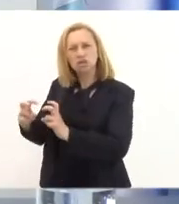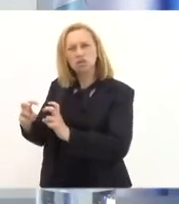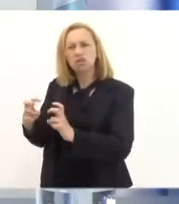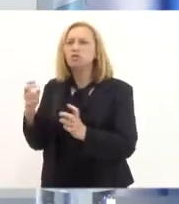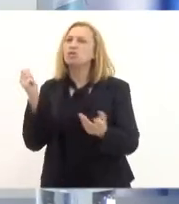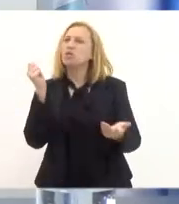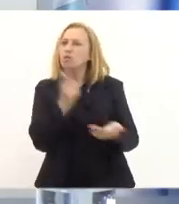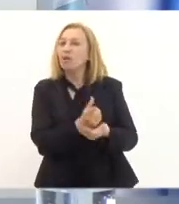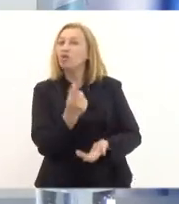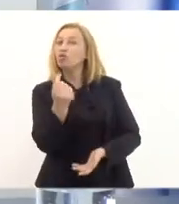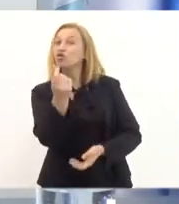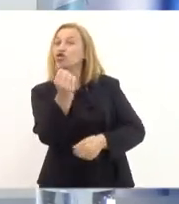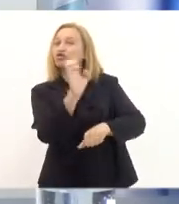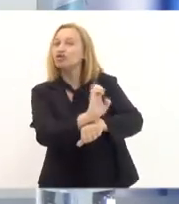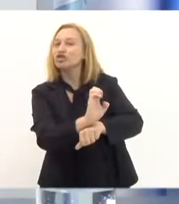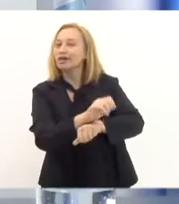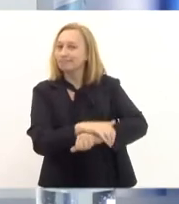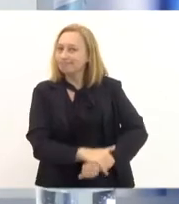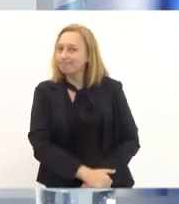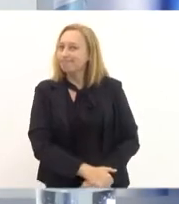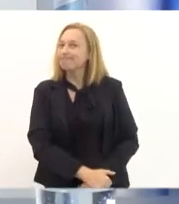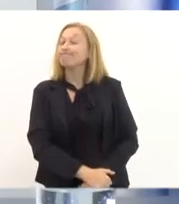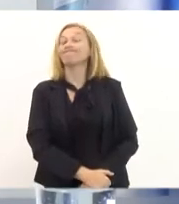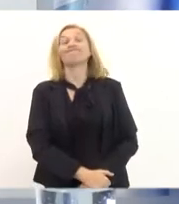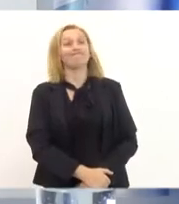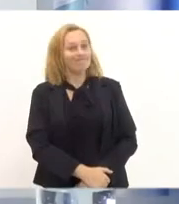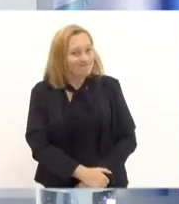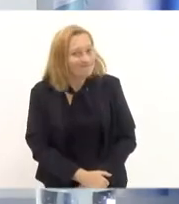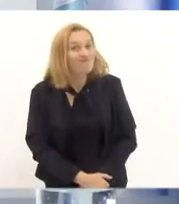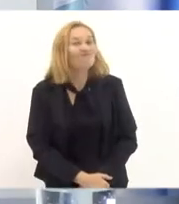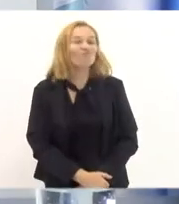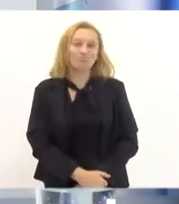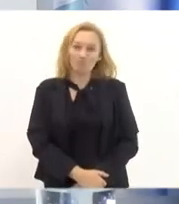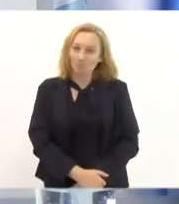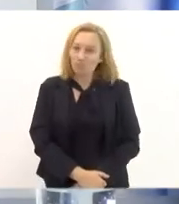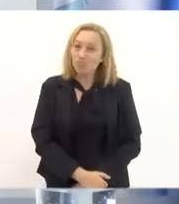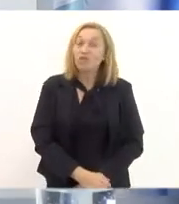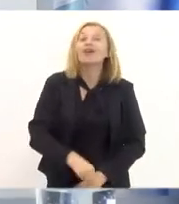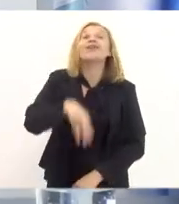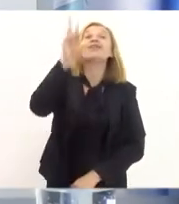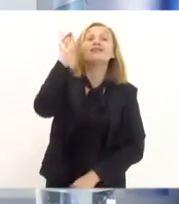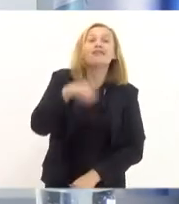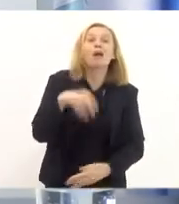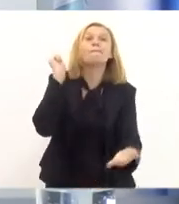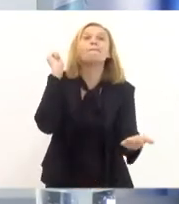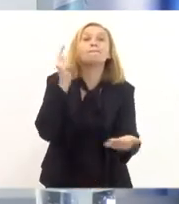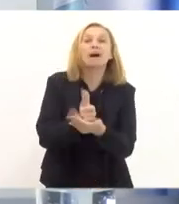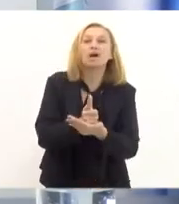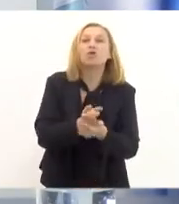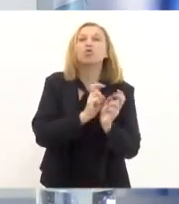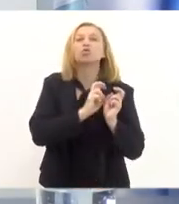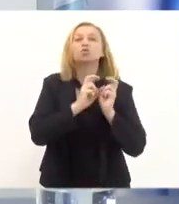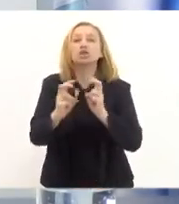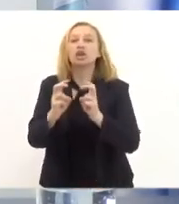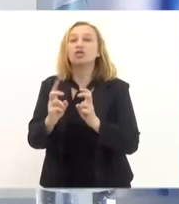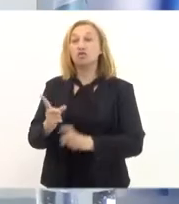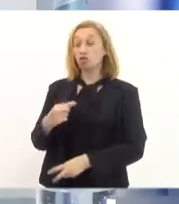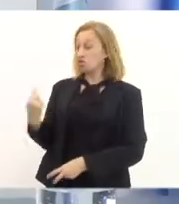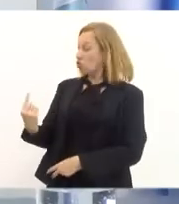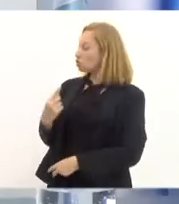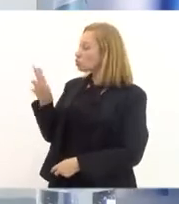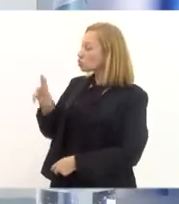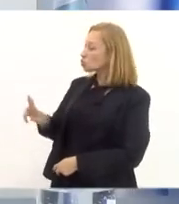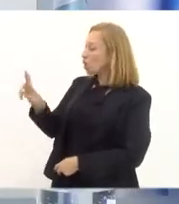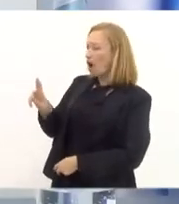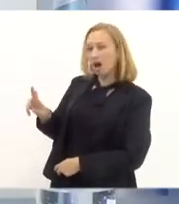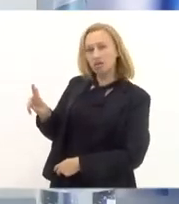comprado com dinheiro do Estado o meu compadre quando estava quem com pipa agora aqueles três foi usuário e